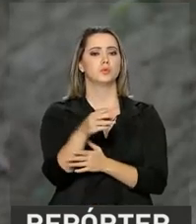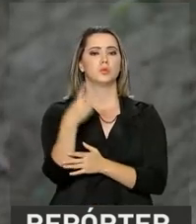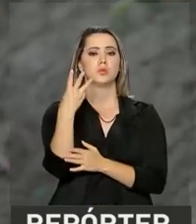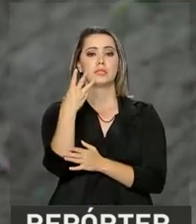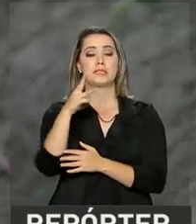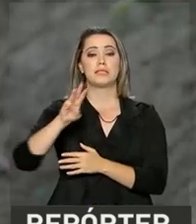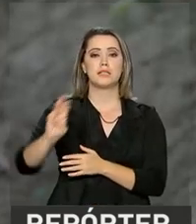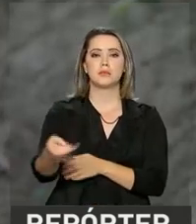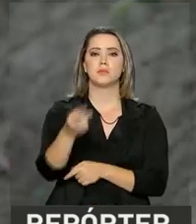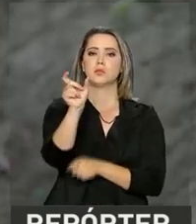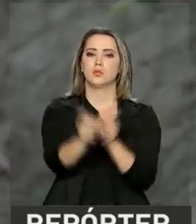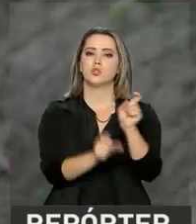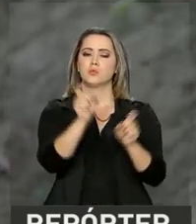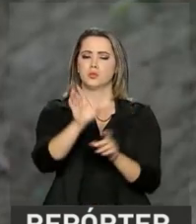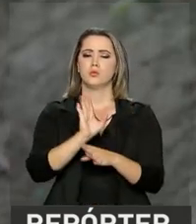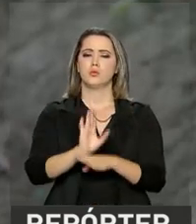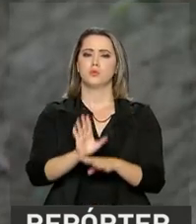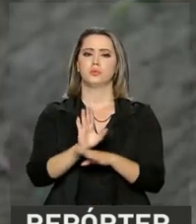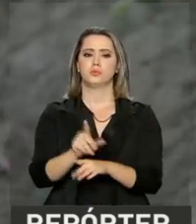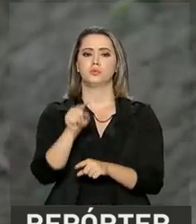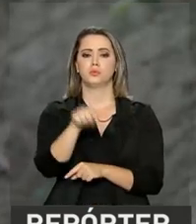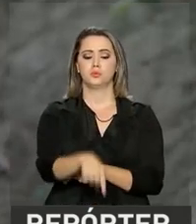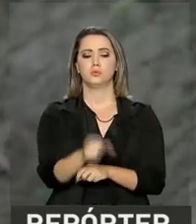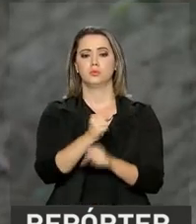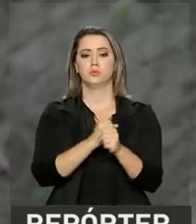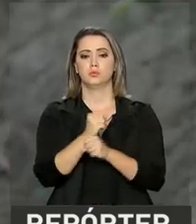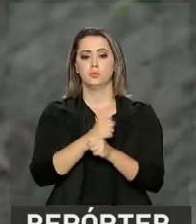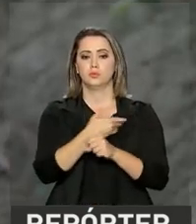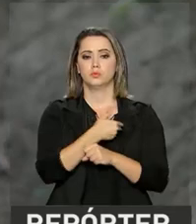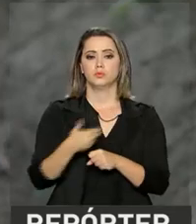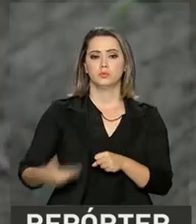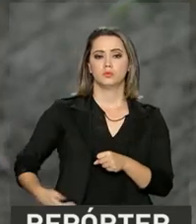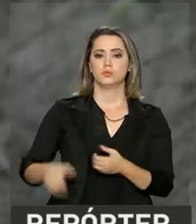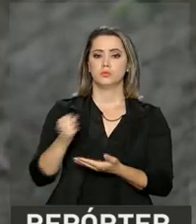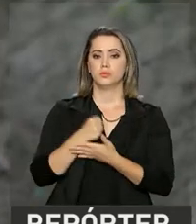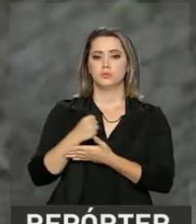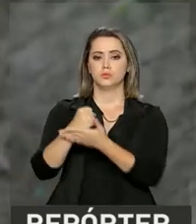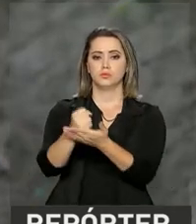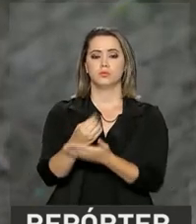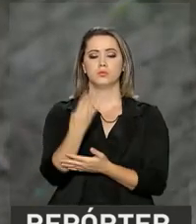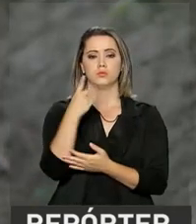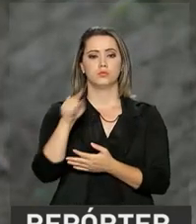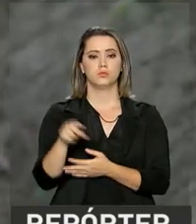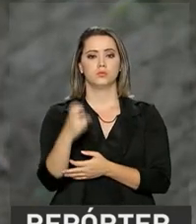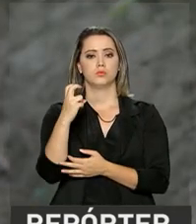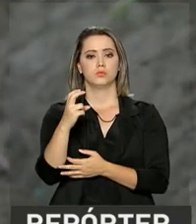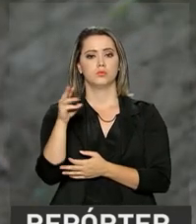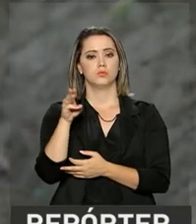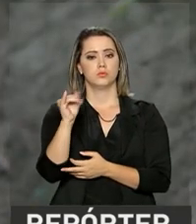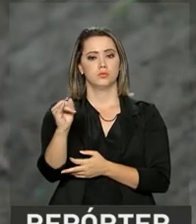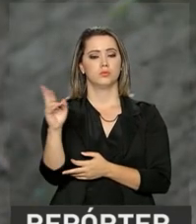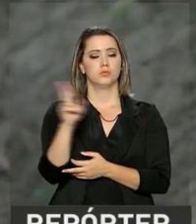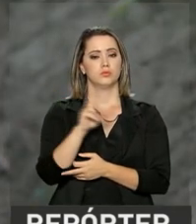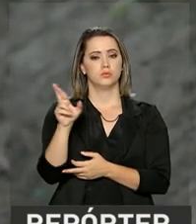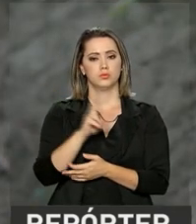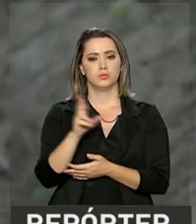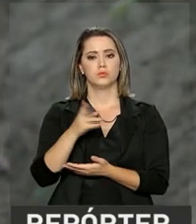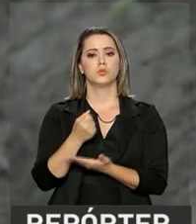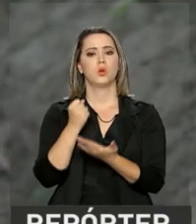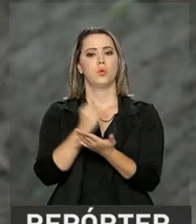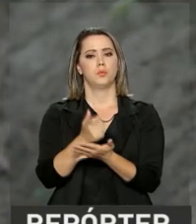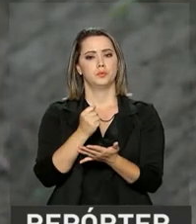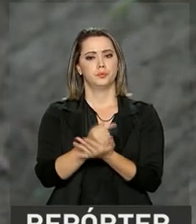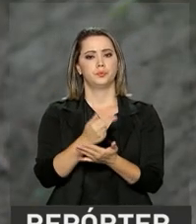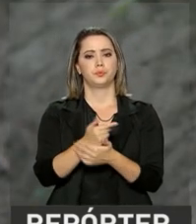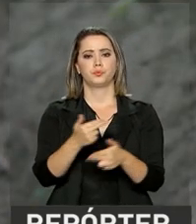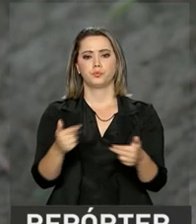milhões de agricultores em todo o país para este ano o governo Vai disponibilizar R 4 bilhões meio deais para garantir